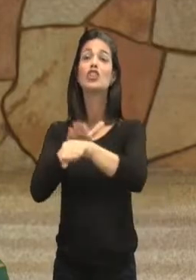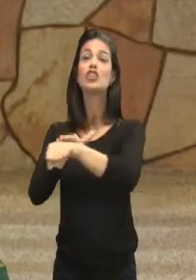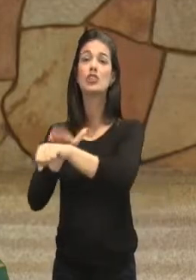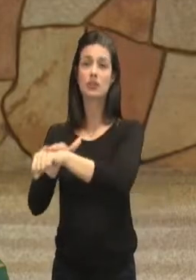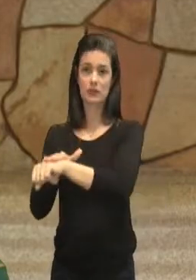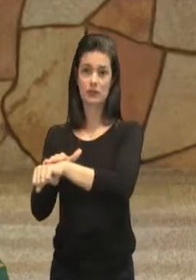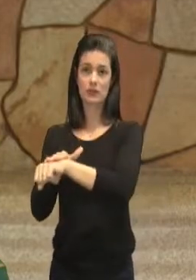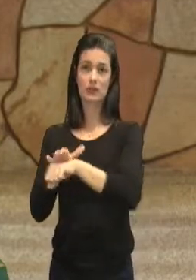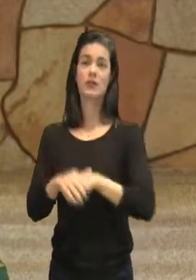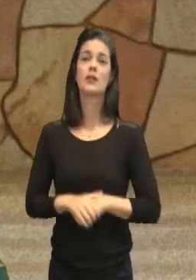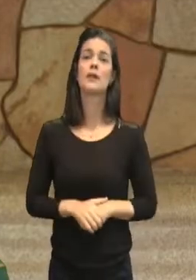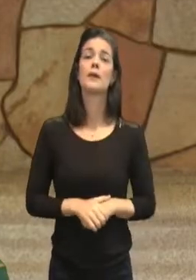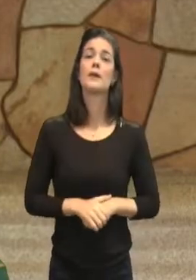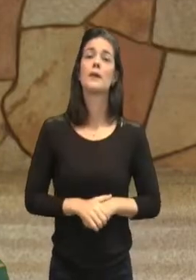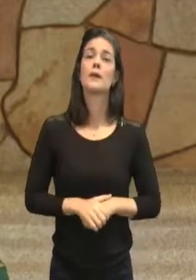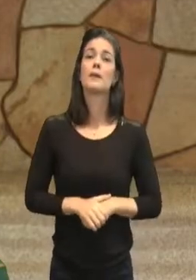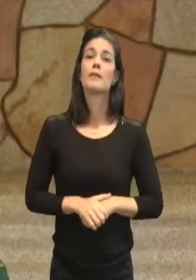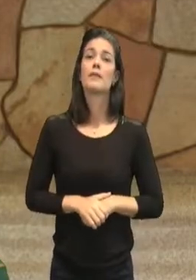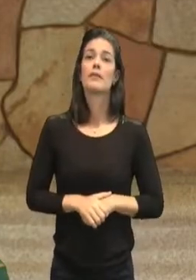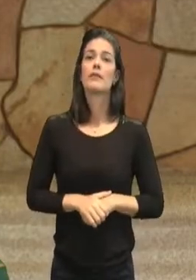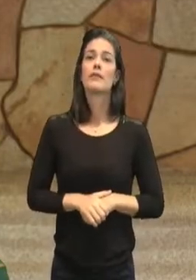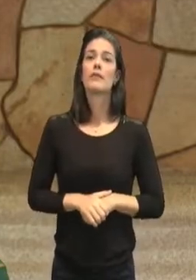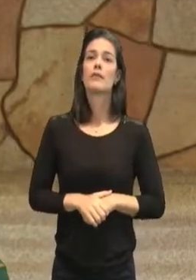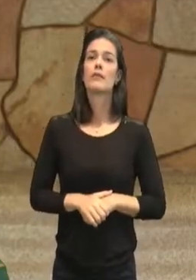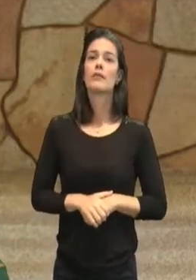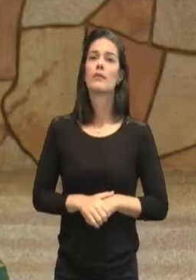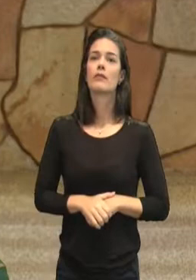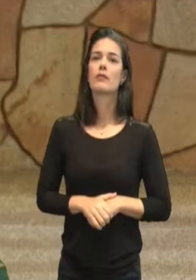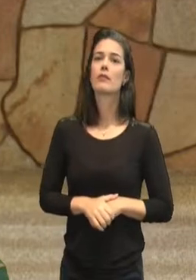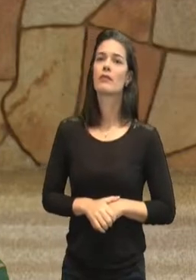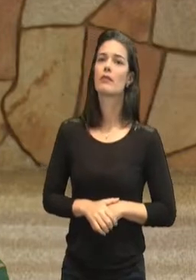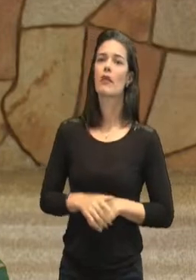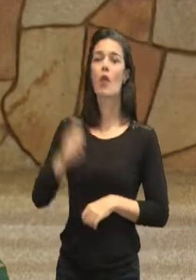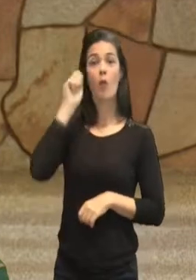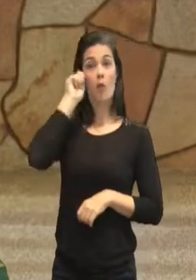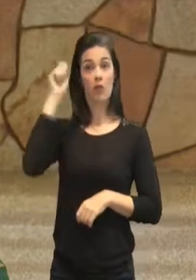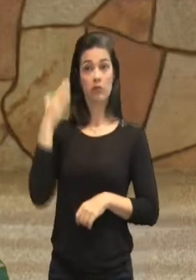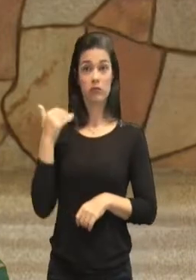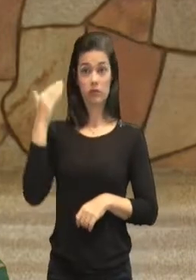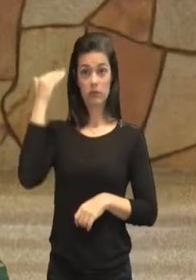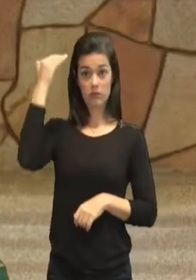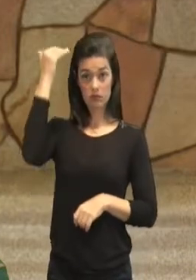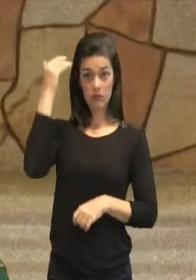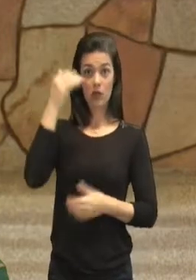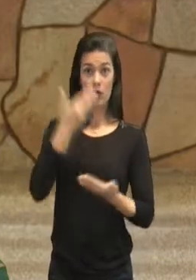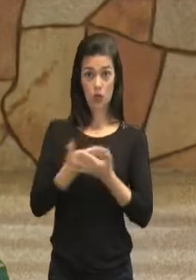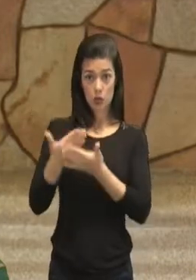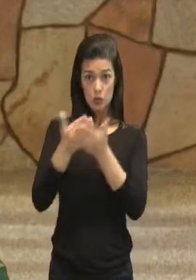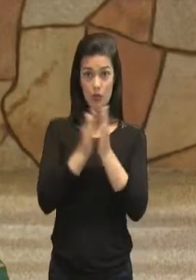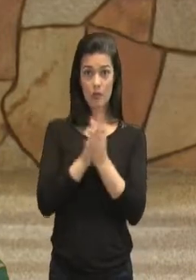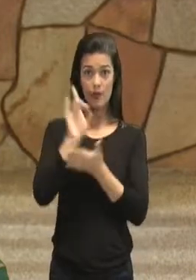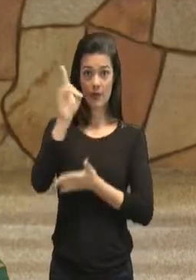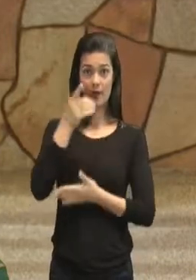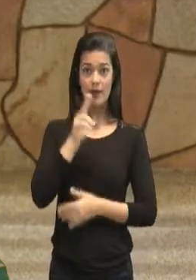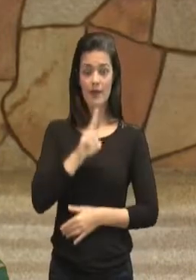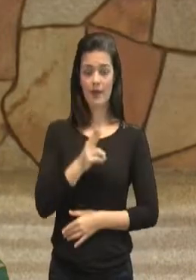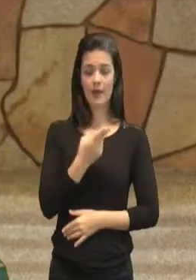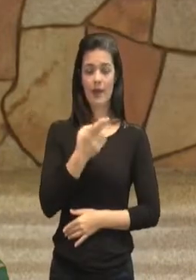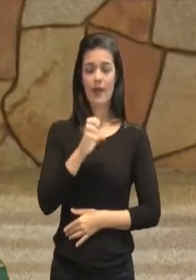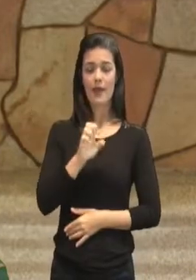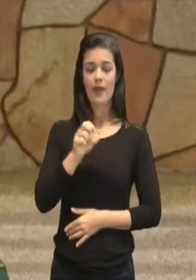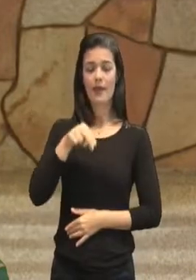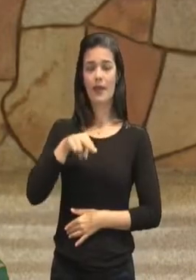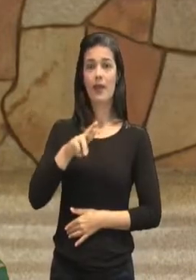termo, chamados, o comentário que Matthew Henry faz no seu comentário bíblico, comentando sobre especificamente